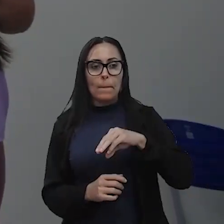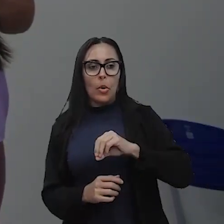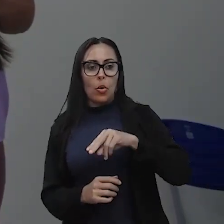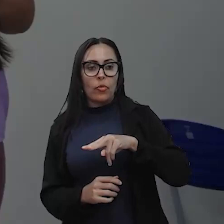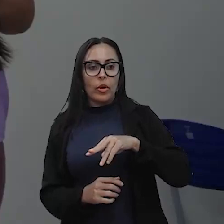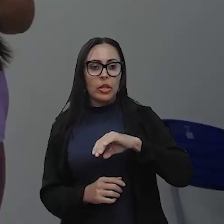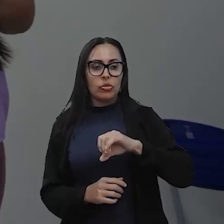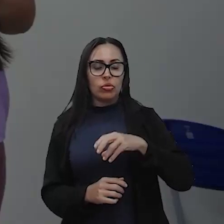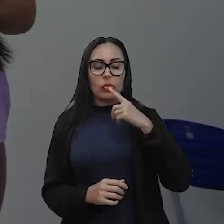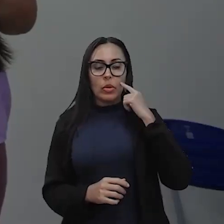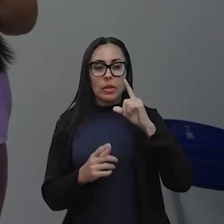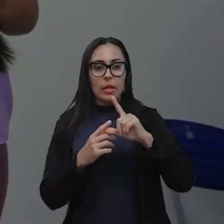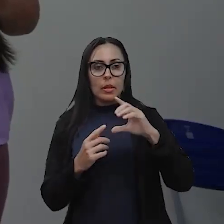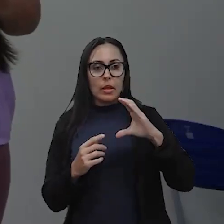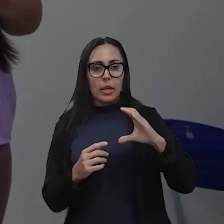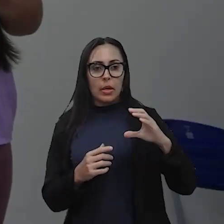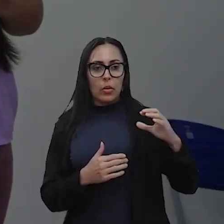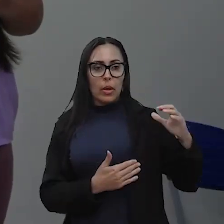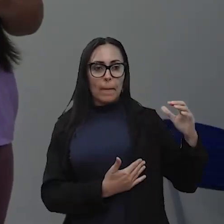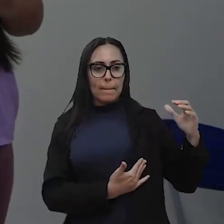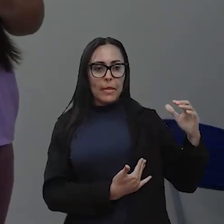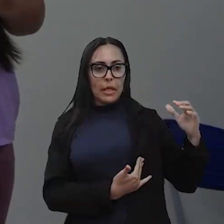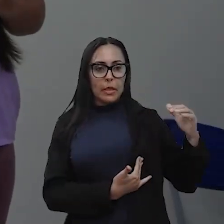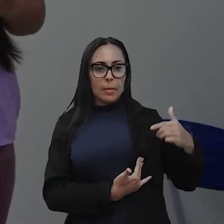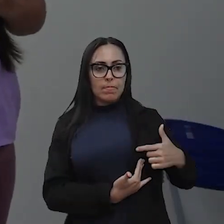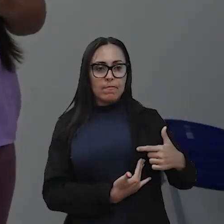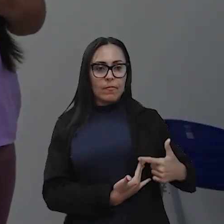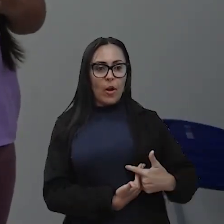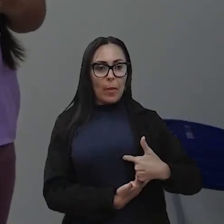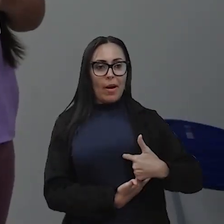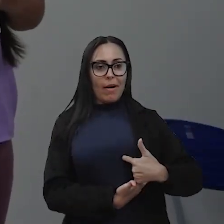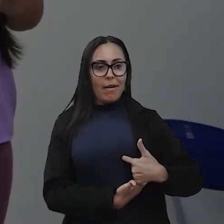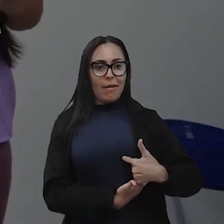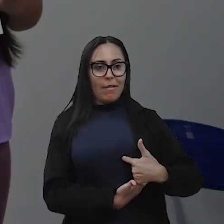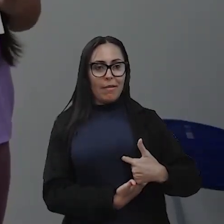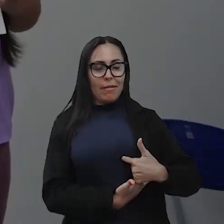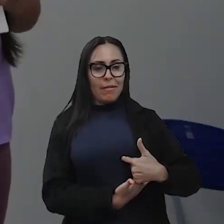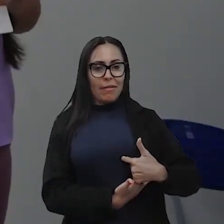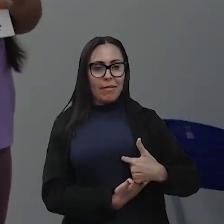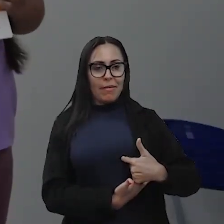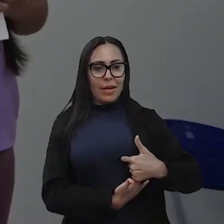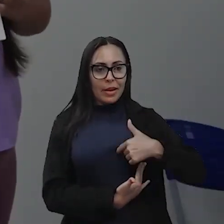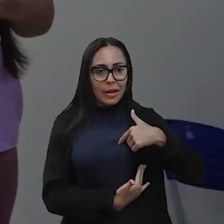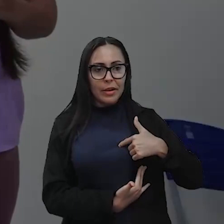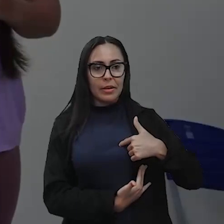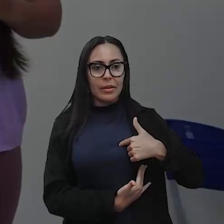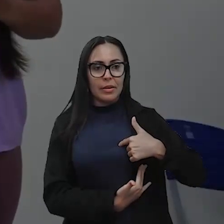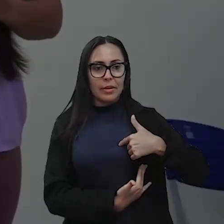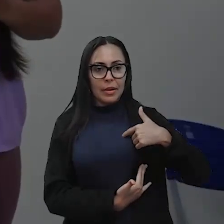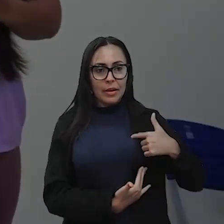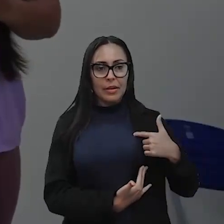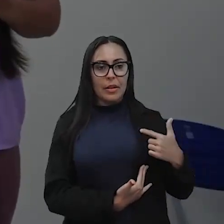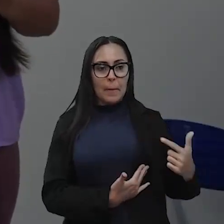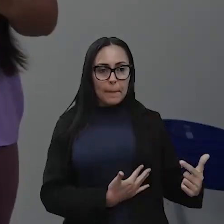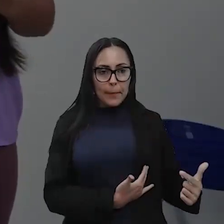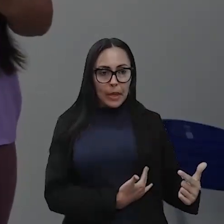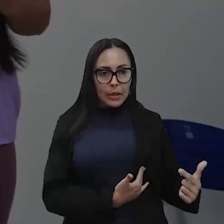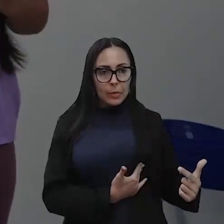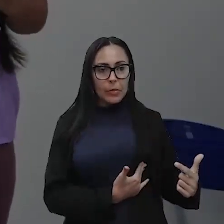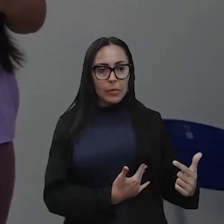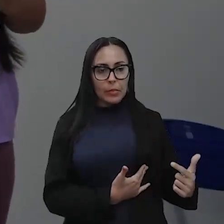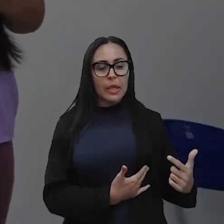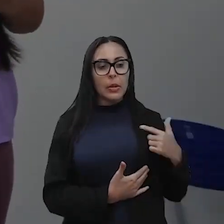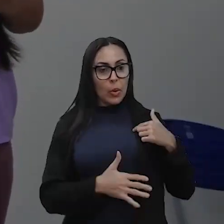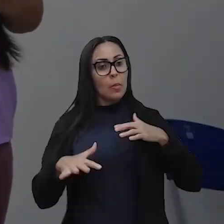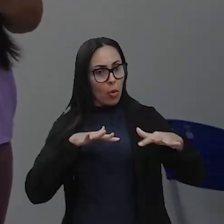eles podem passar. Ó. Peguei aqui, peguei no meio de um deles. E aí eles se moveram, o nome já diz, nódulos móveis. E aí ele